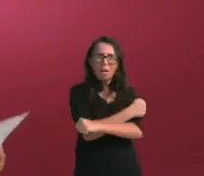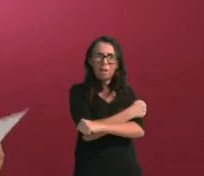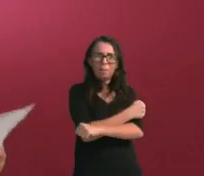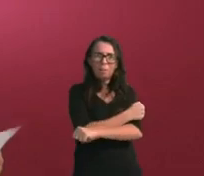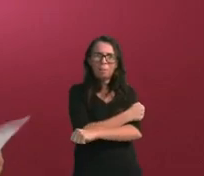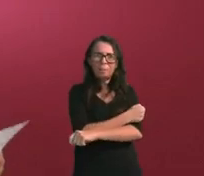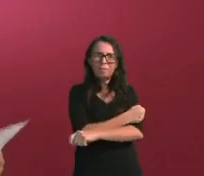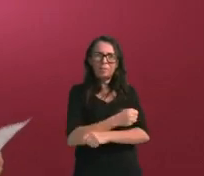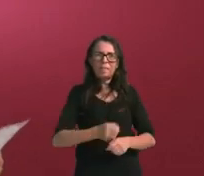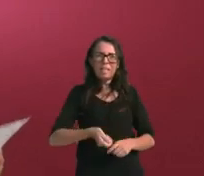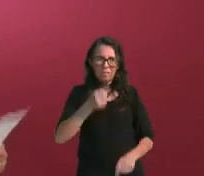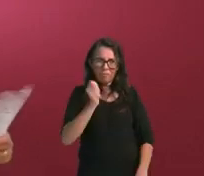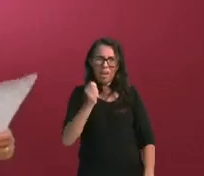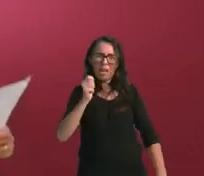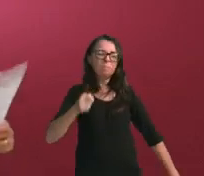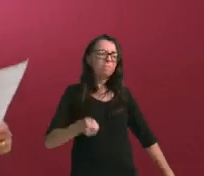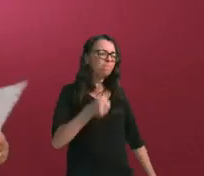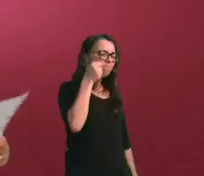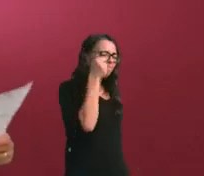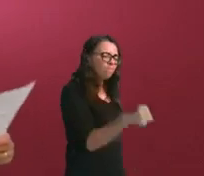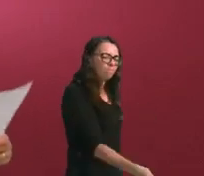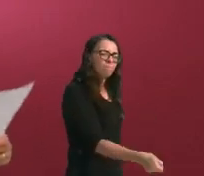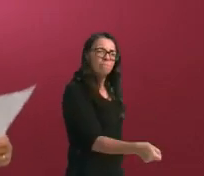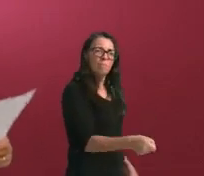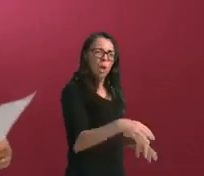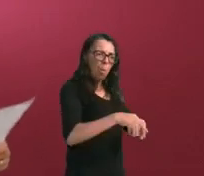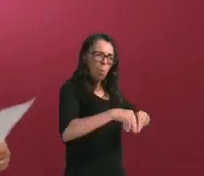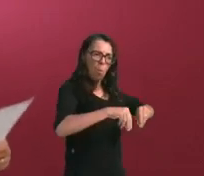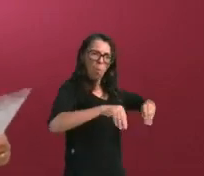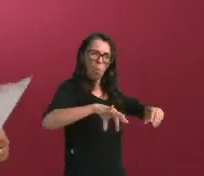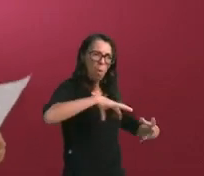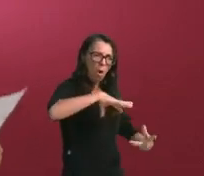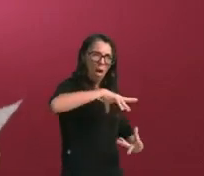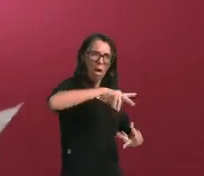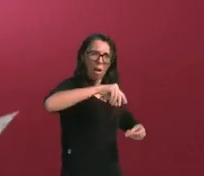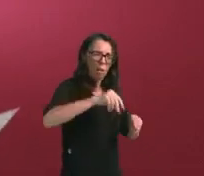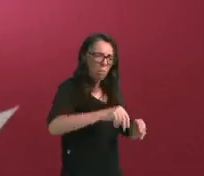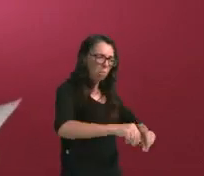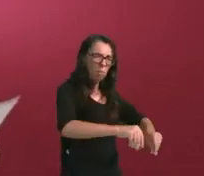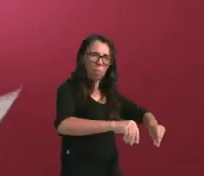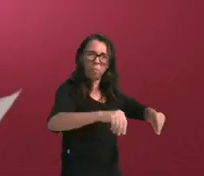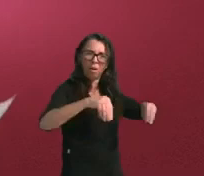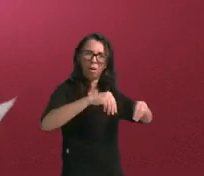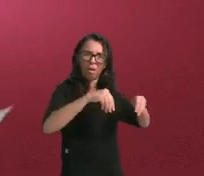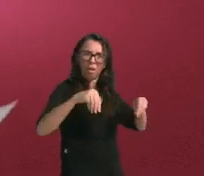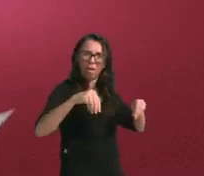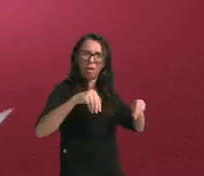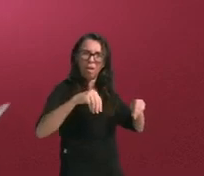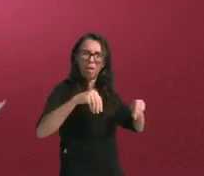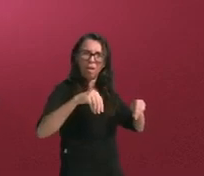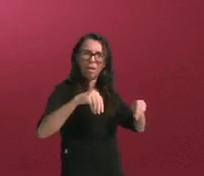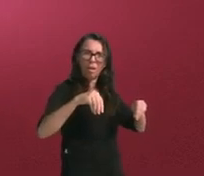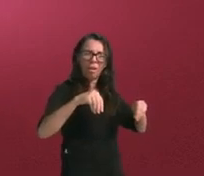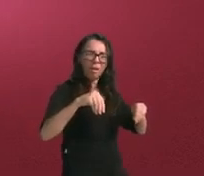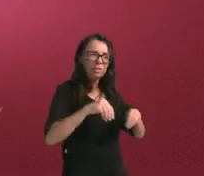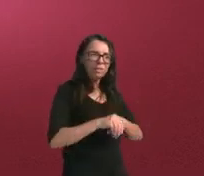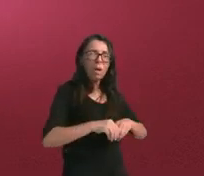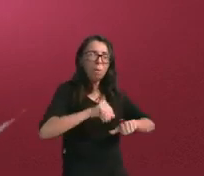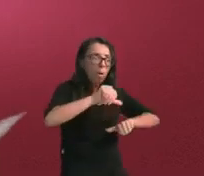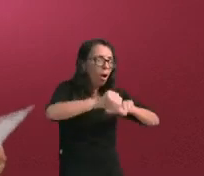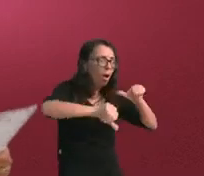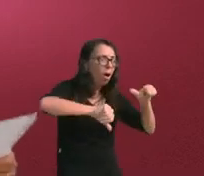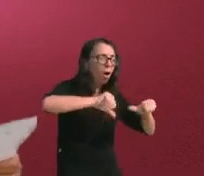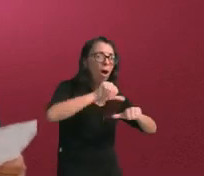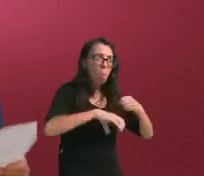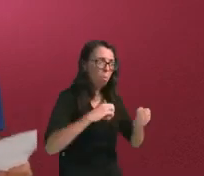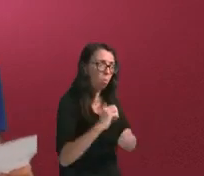feriu o pó da terra. E houve muitos piolhos nos homens e no gado. Todo o pó da